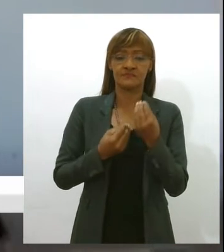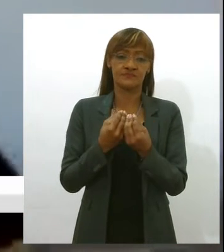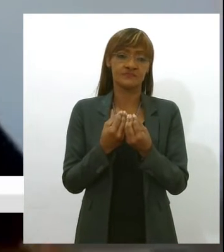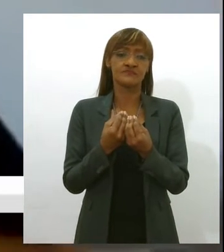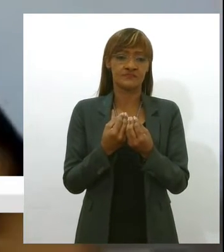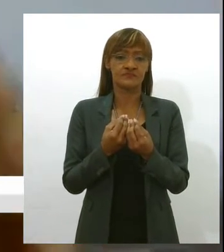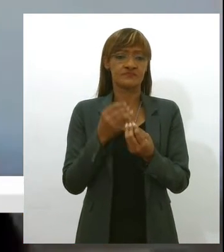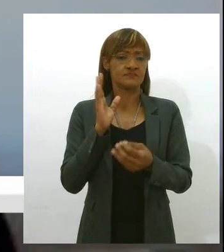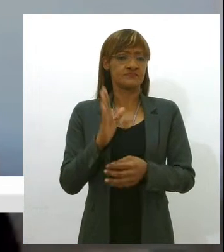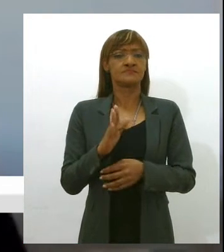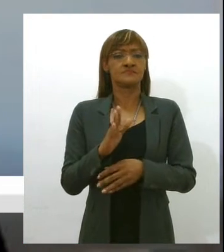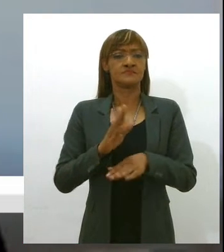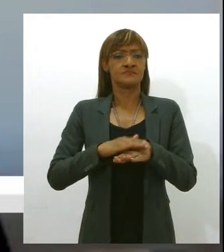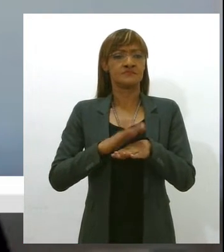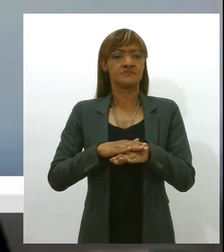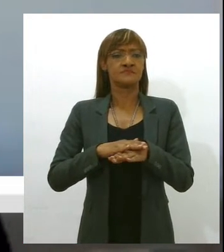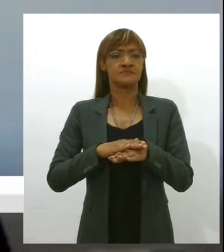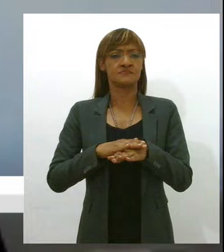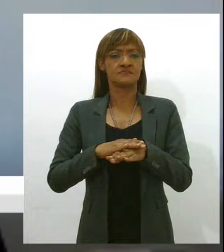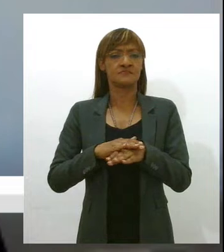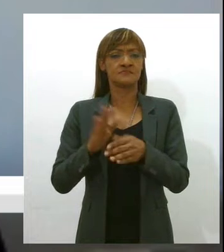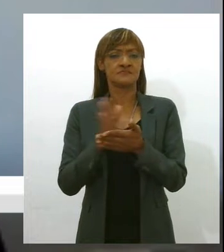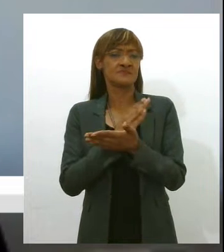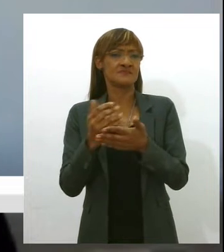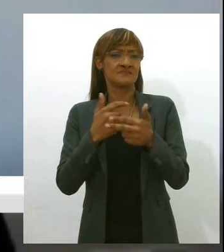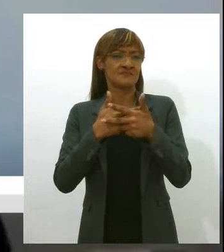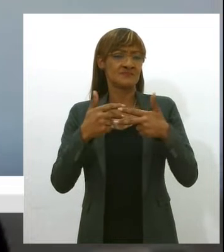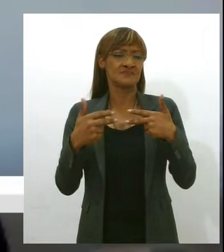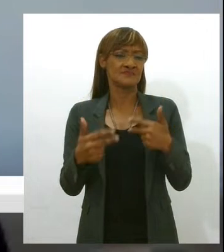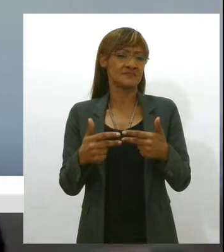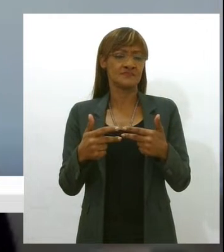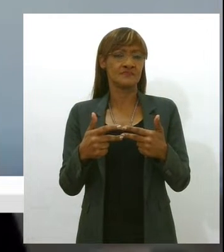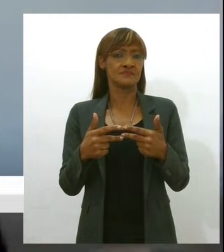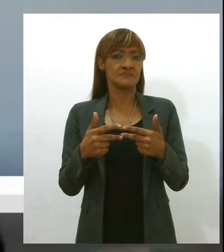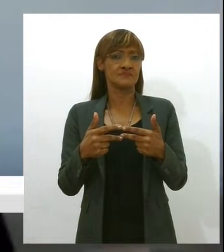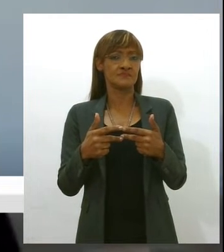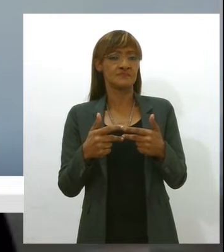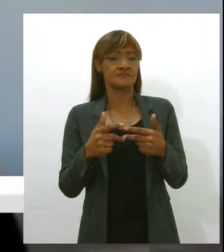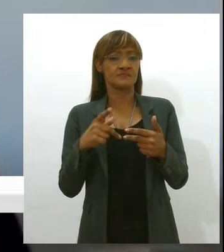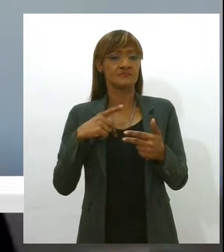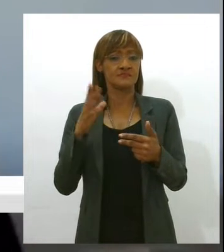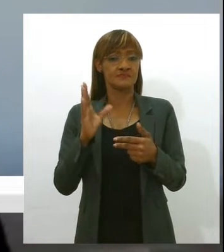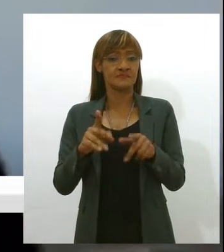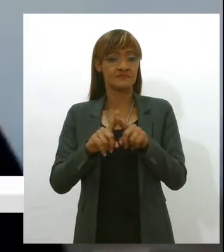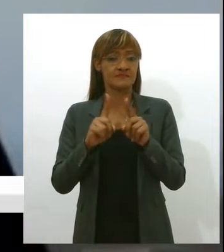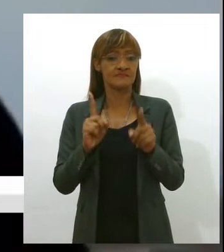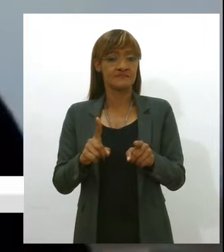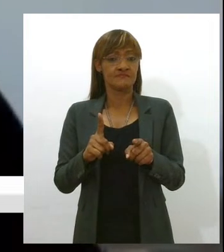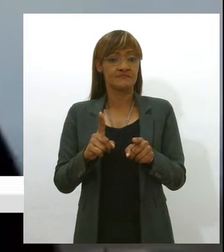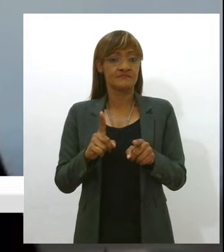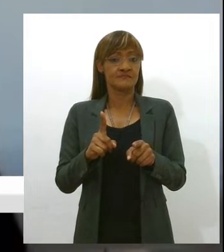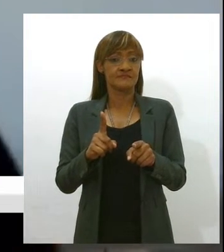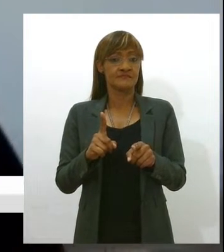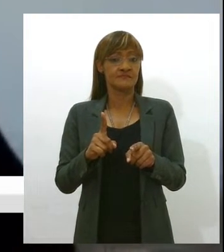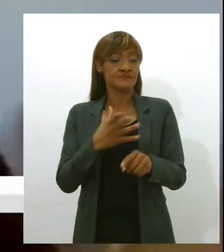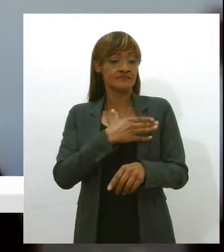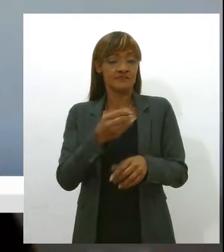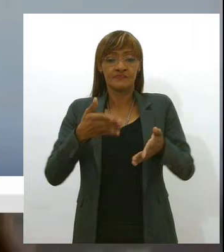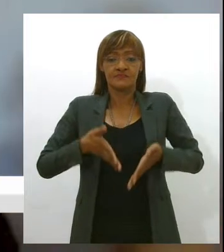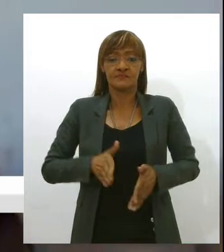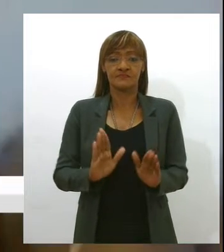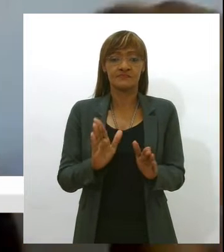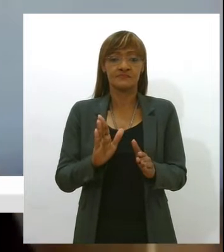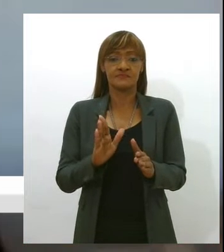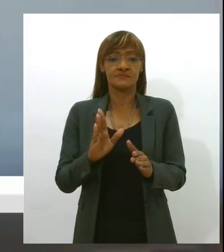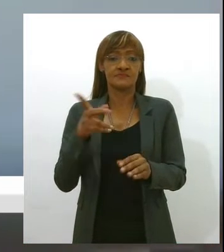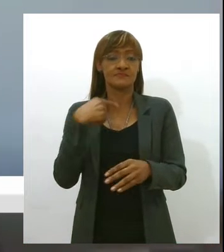de consumismo, de várias coisas, e que a paternidade, quando chega um filho, coloca isso, é aquele momento de você colocar essas coisas que